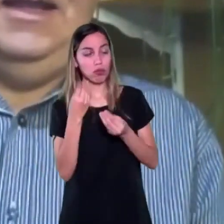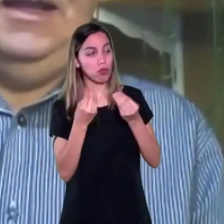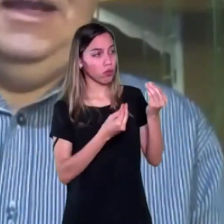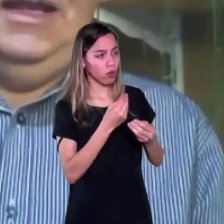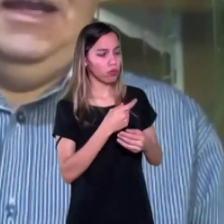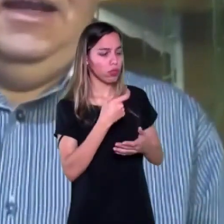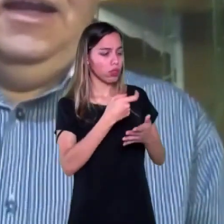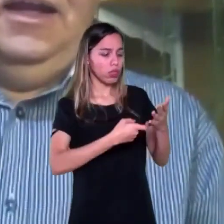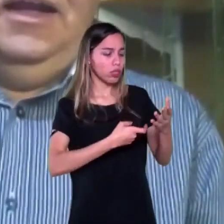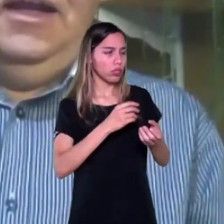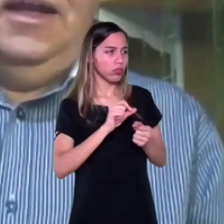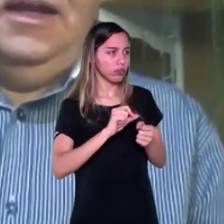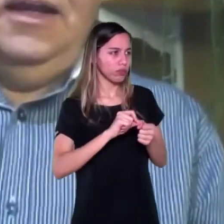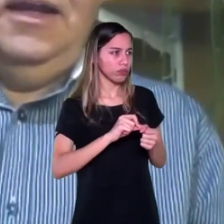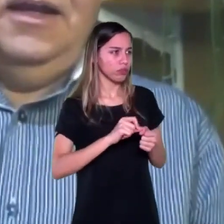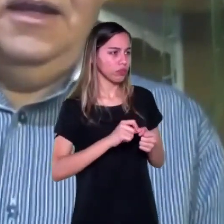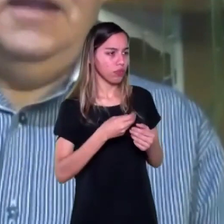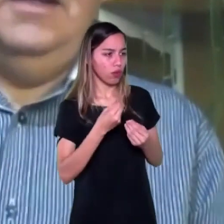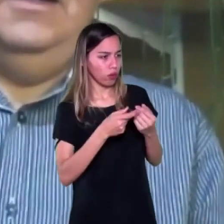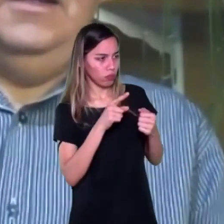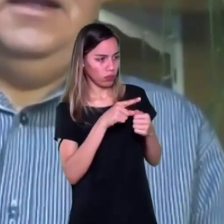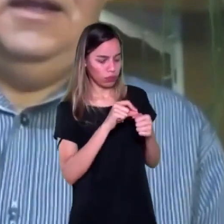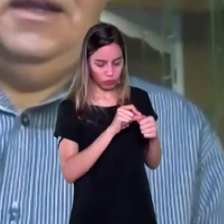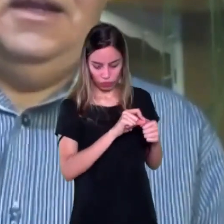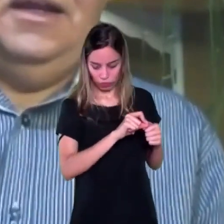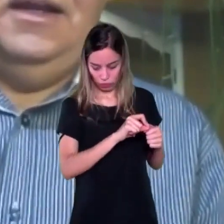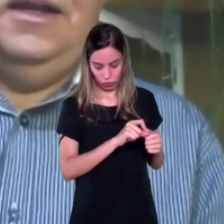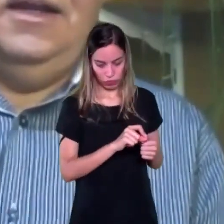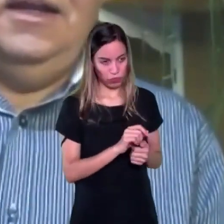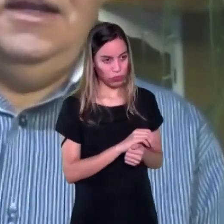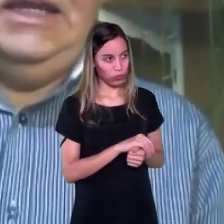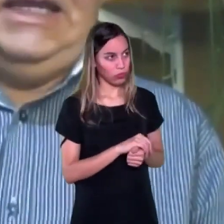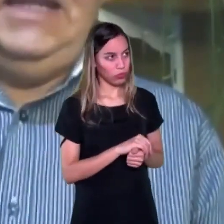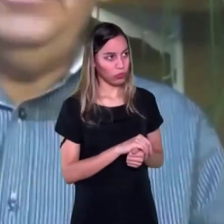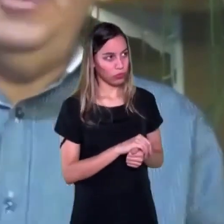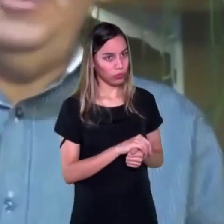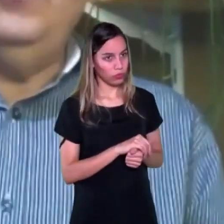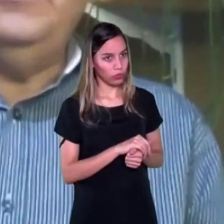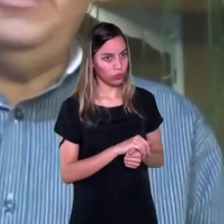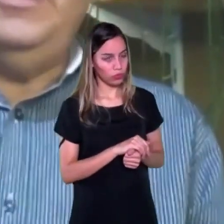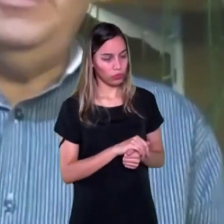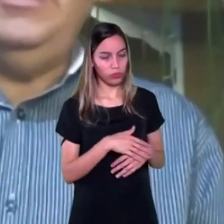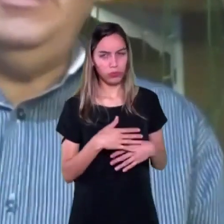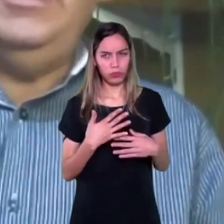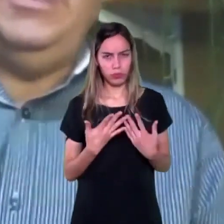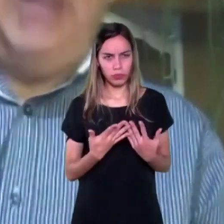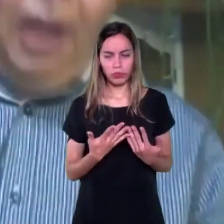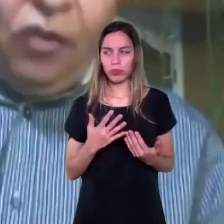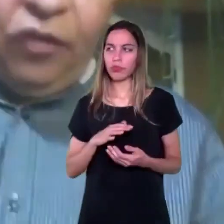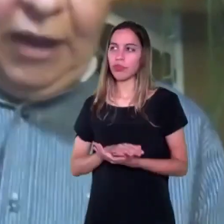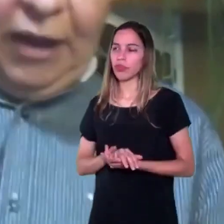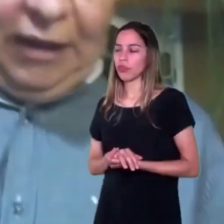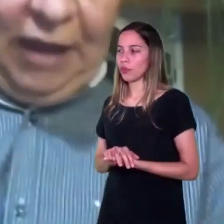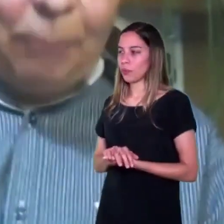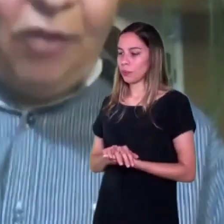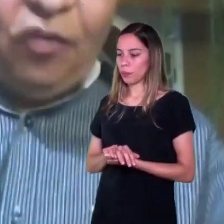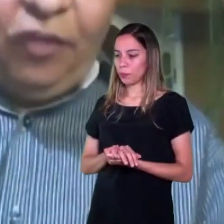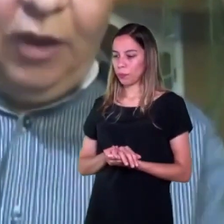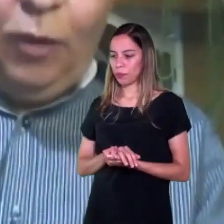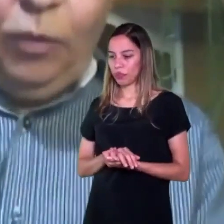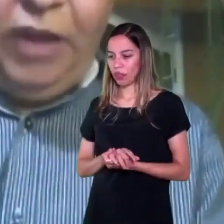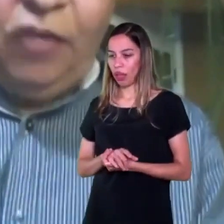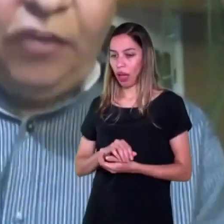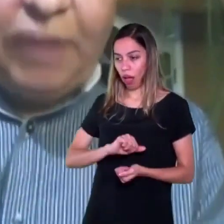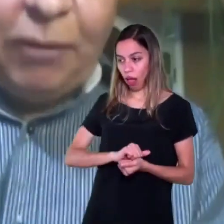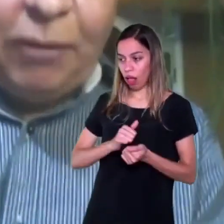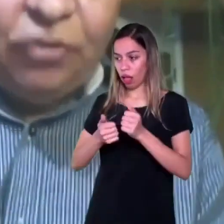texto. Como que você trabalha esse texto dramatúrgico? Então, essa